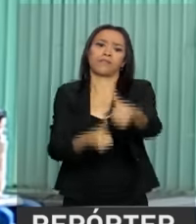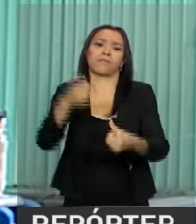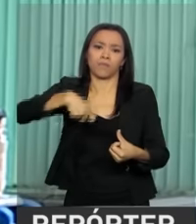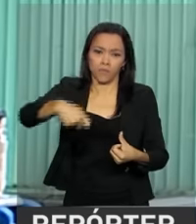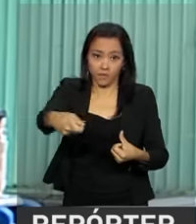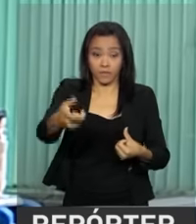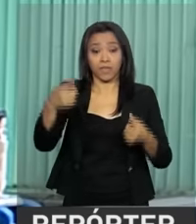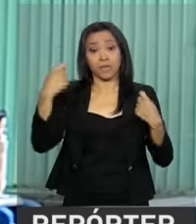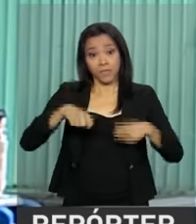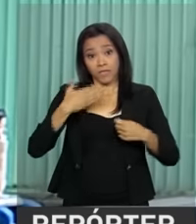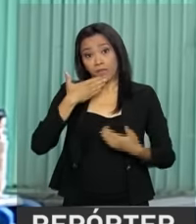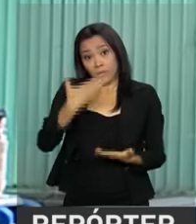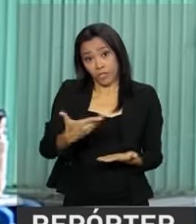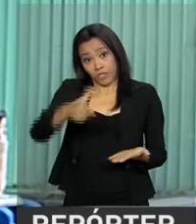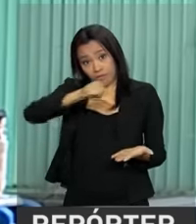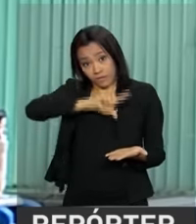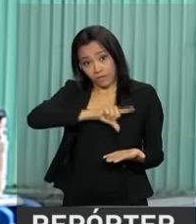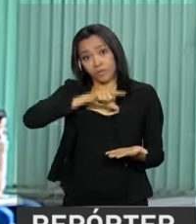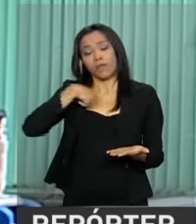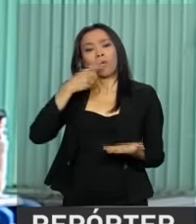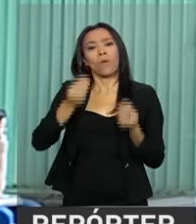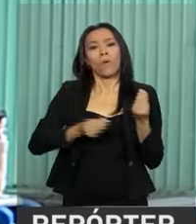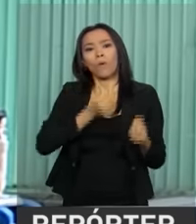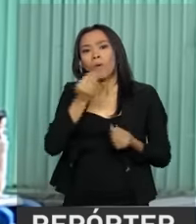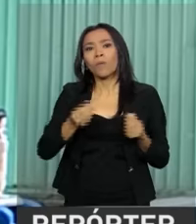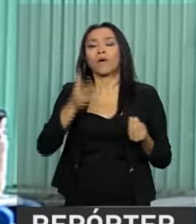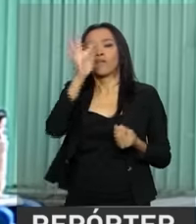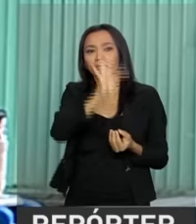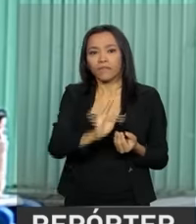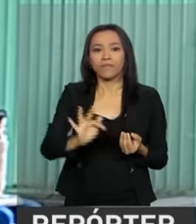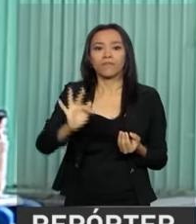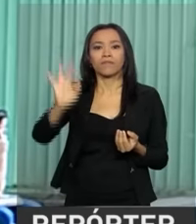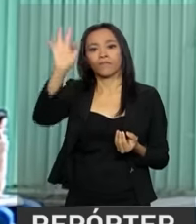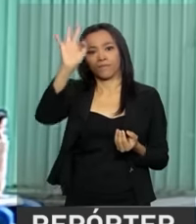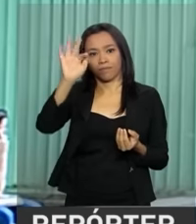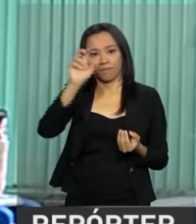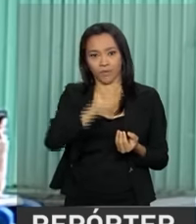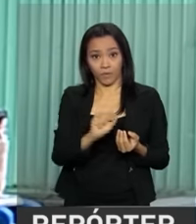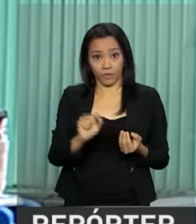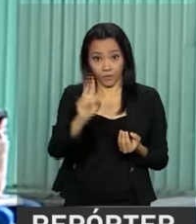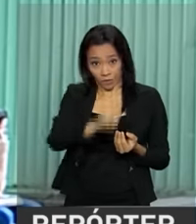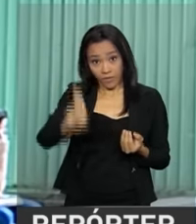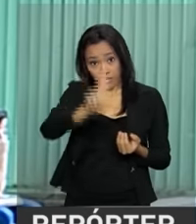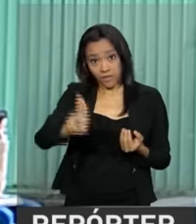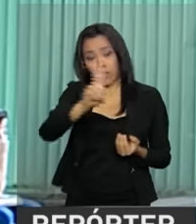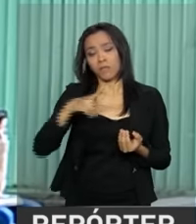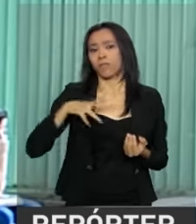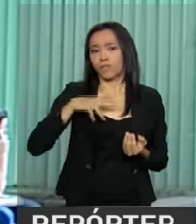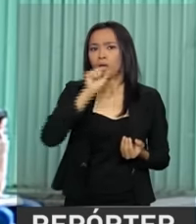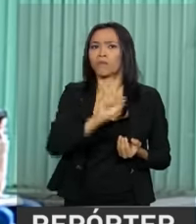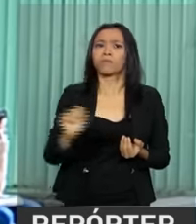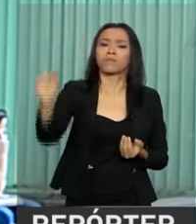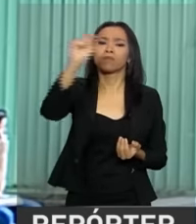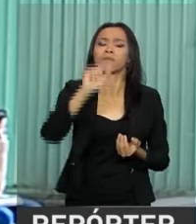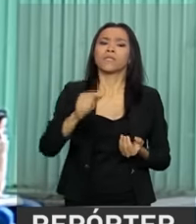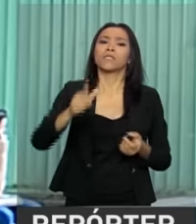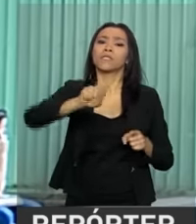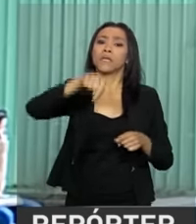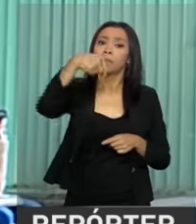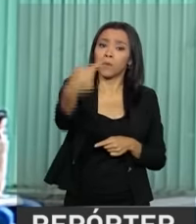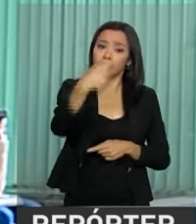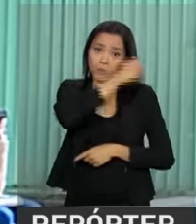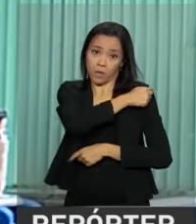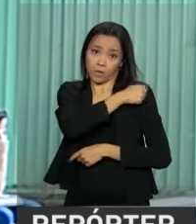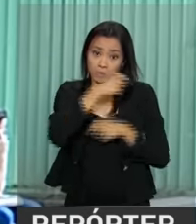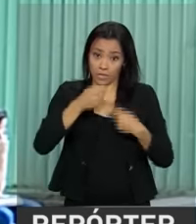aditamentos são feitos inicialmente pelas instituições de educação superior em seguida o aluno deve